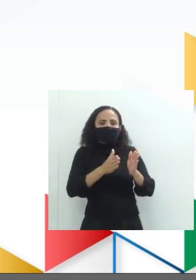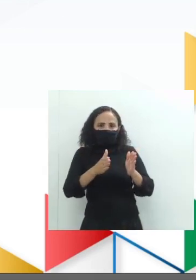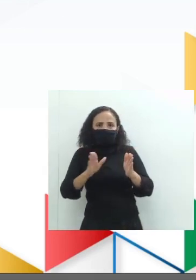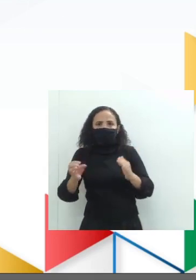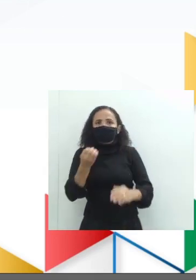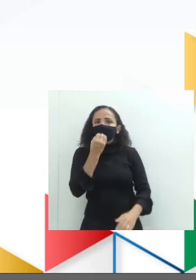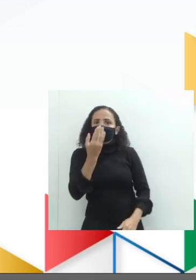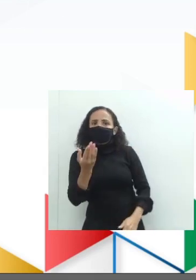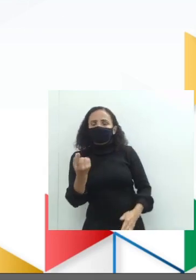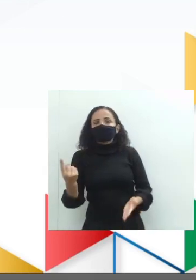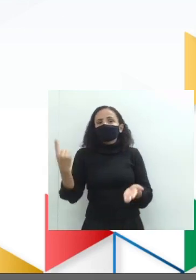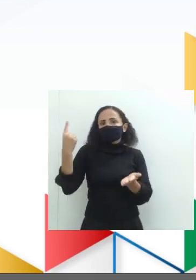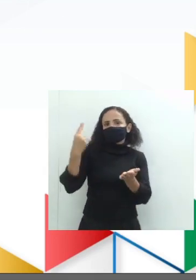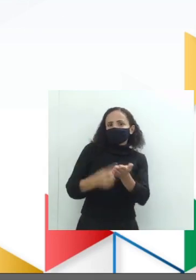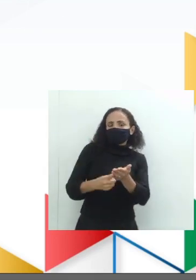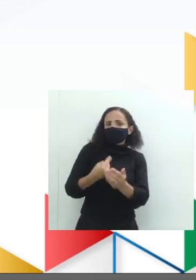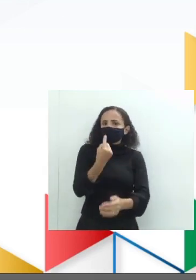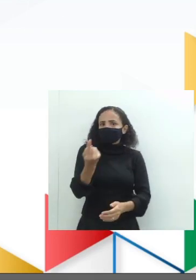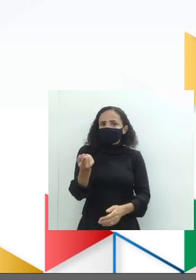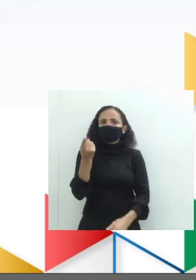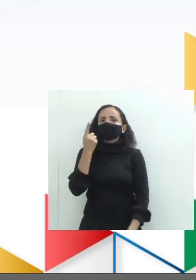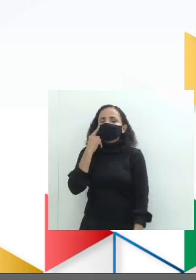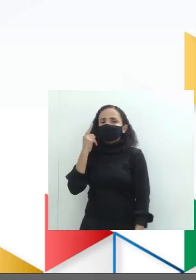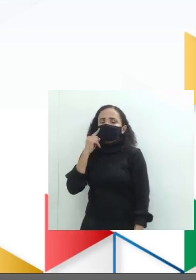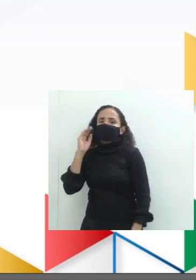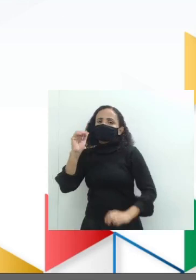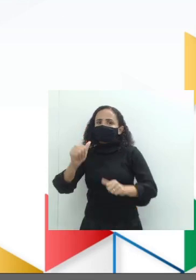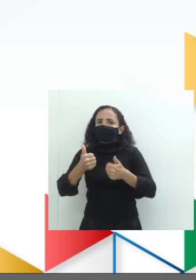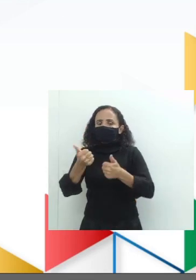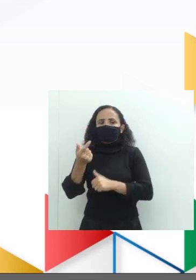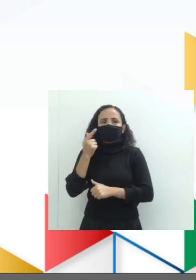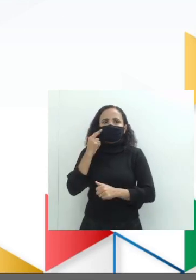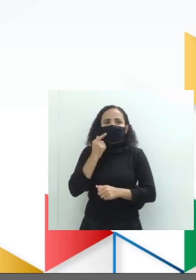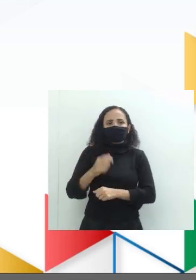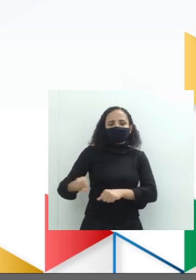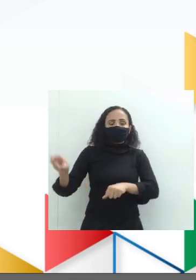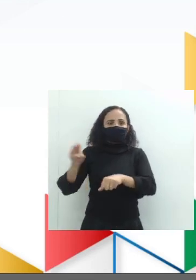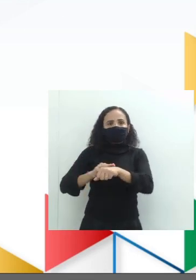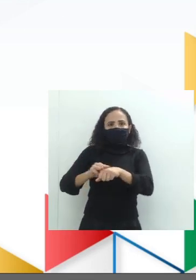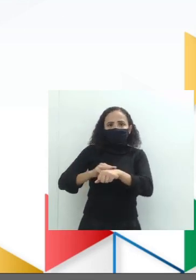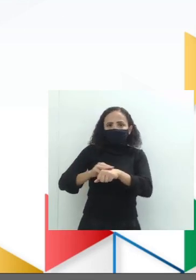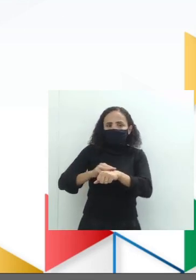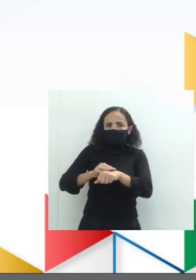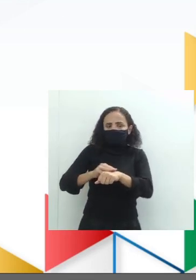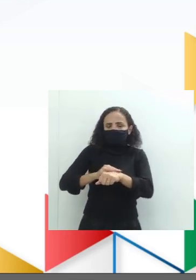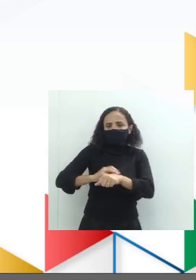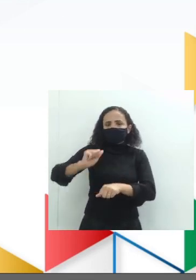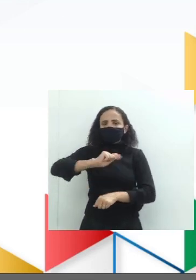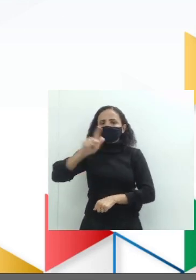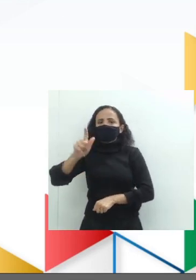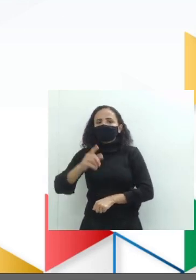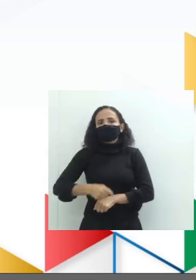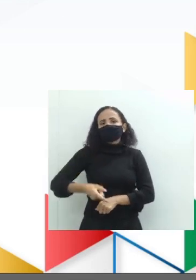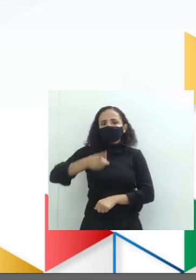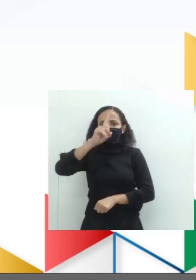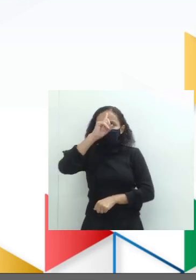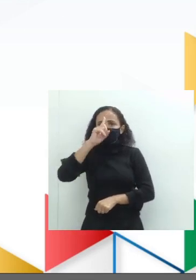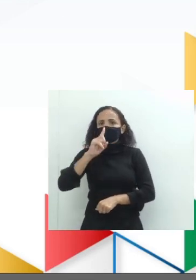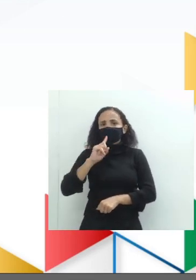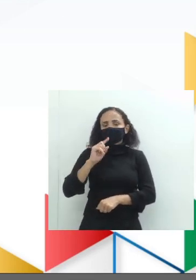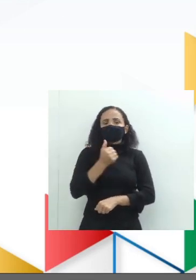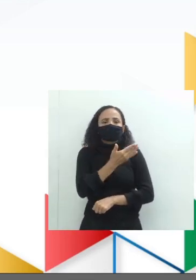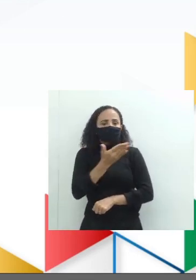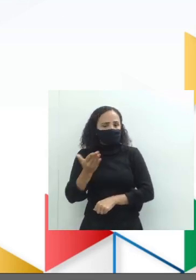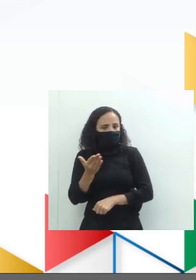gente marcou um para vocês visualizarem, mas tem um amarelo, um marrom e esse azul. Cada ângulo desse que está sendo formado, esse campo de abertura